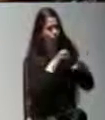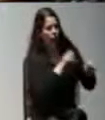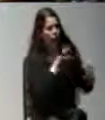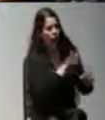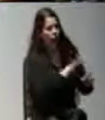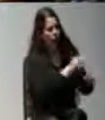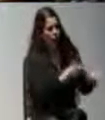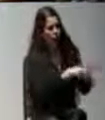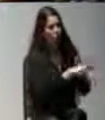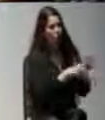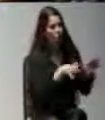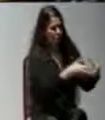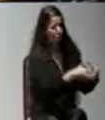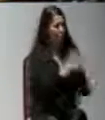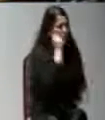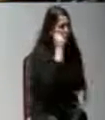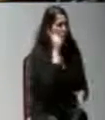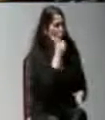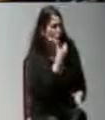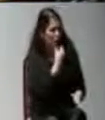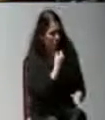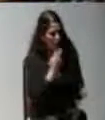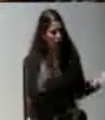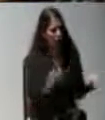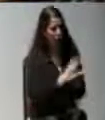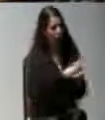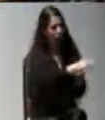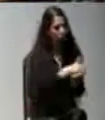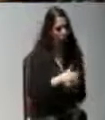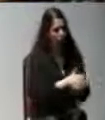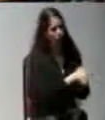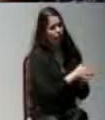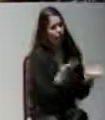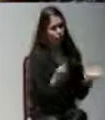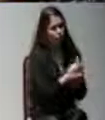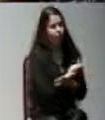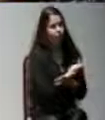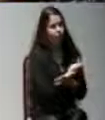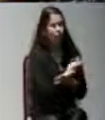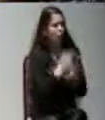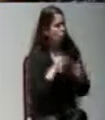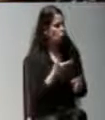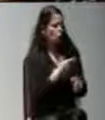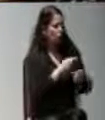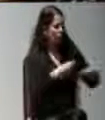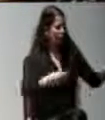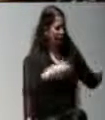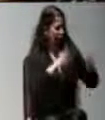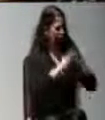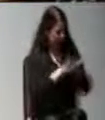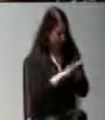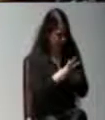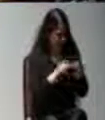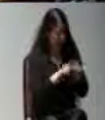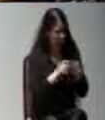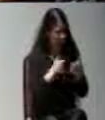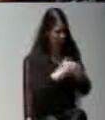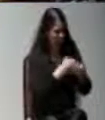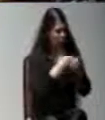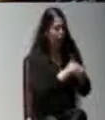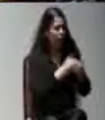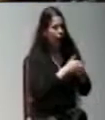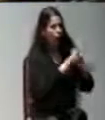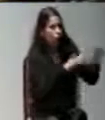homens e mulheres negros, as chacinas de camponeses sem terra, a perseguição a usuários de droga em situação de